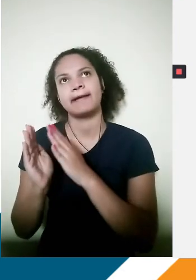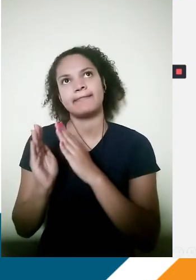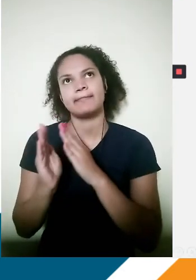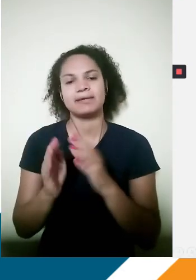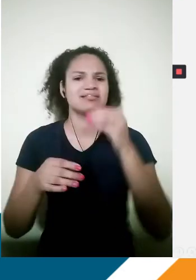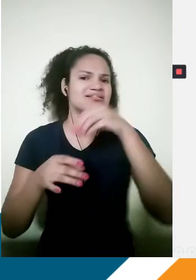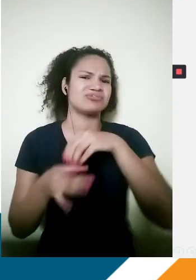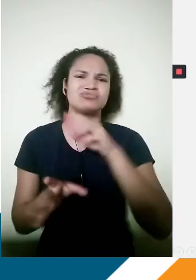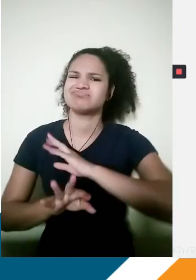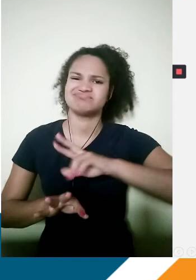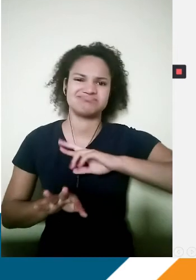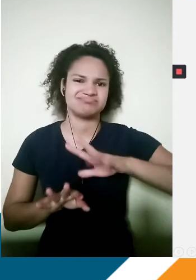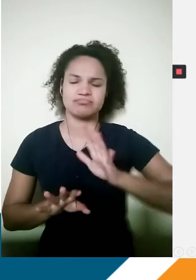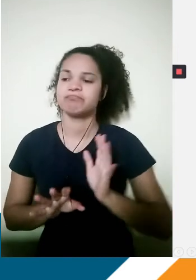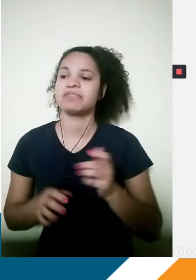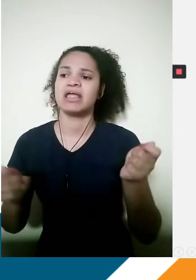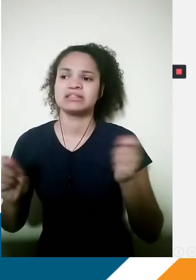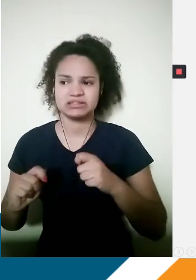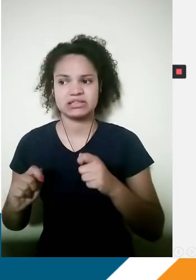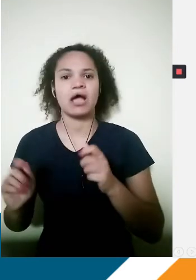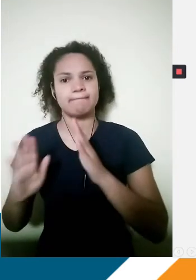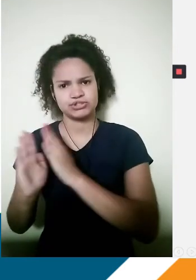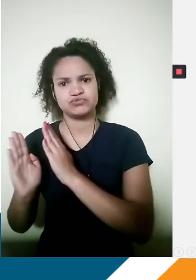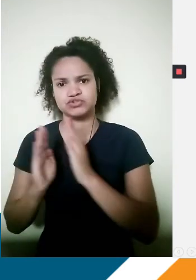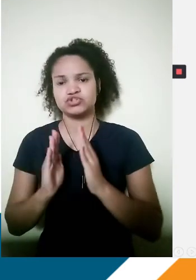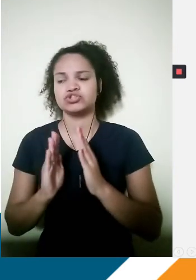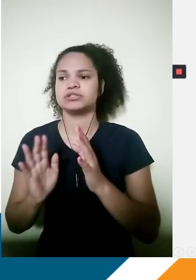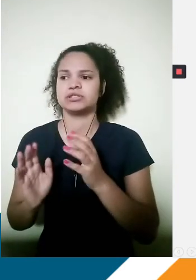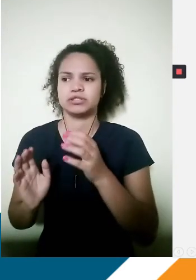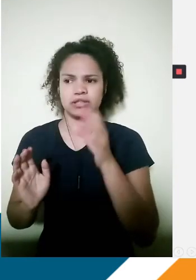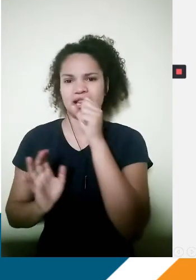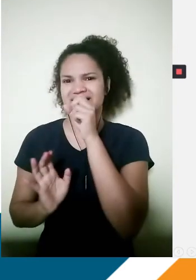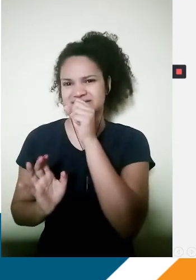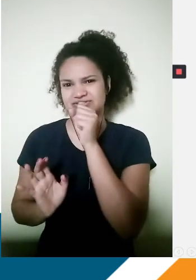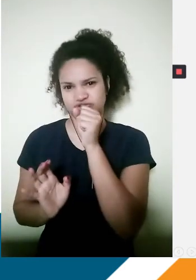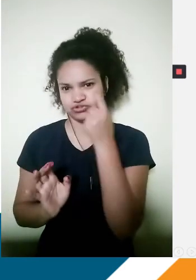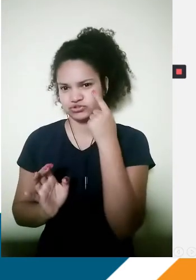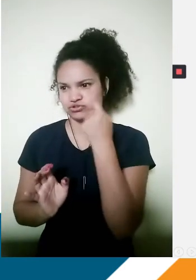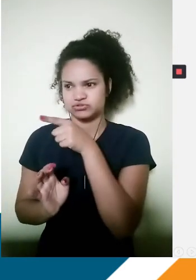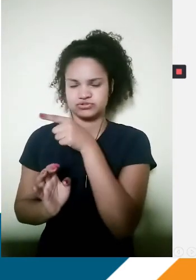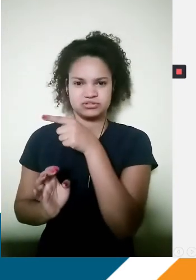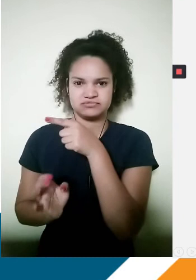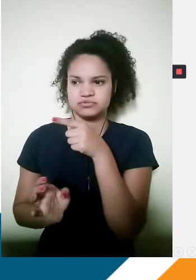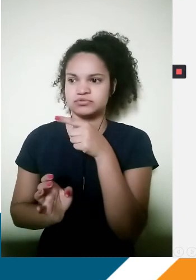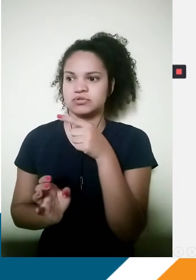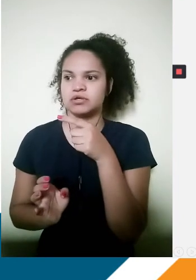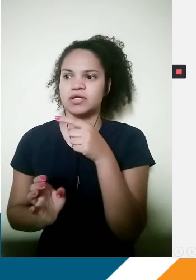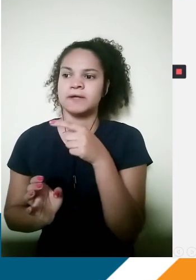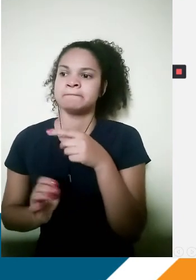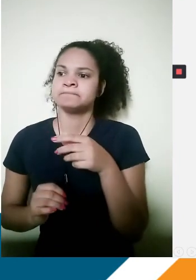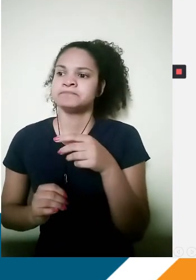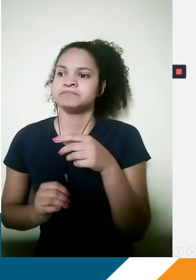compreendem a mitose. Nós poderíamos dividir essa parte aqui em amarelo, que está aqui em abóbora, entre